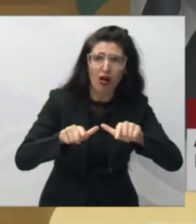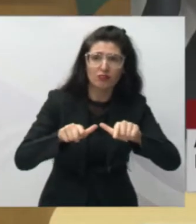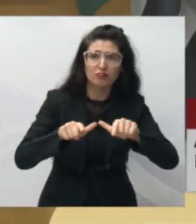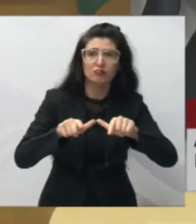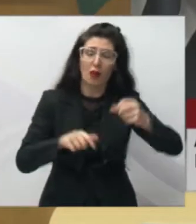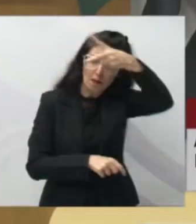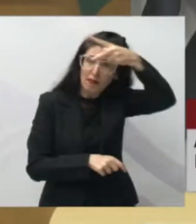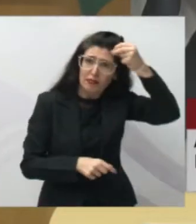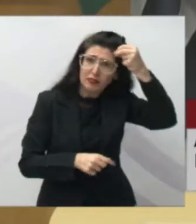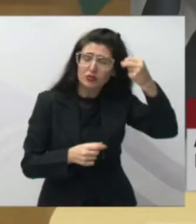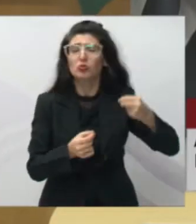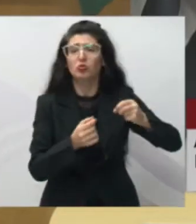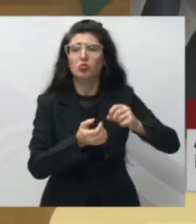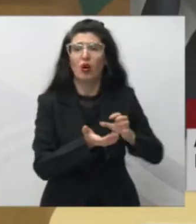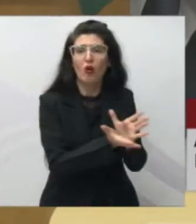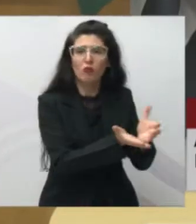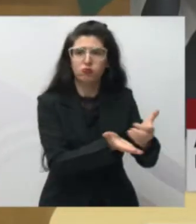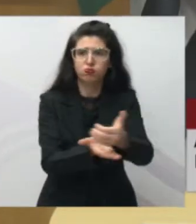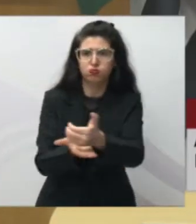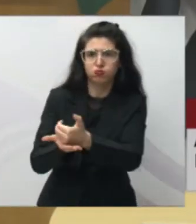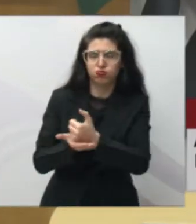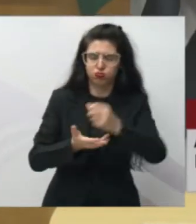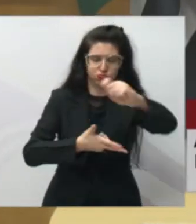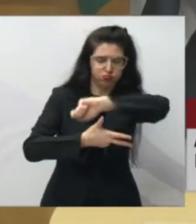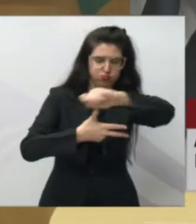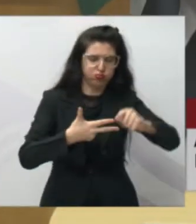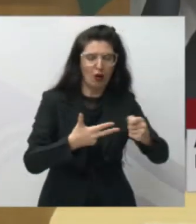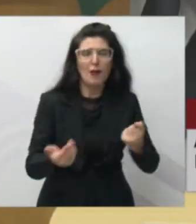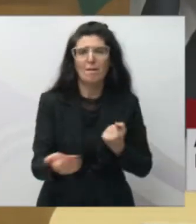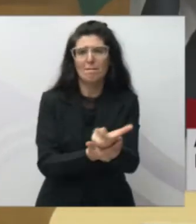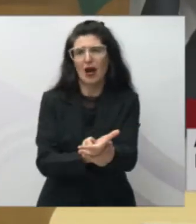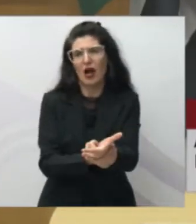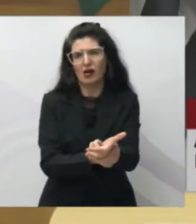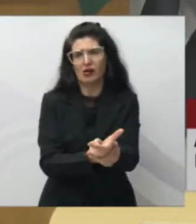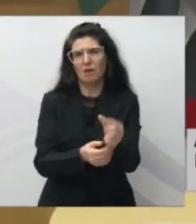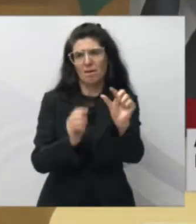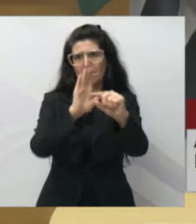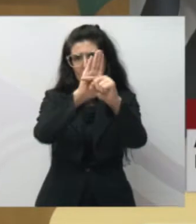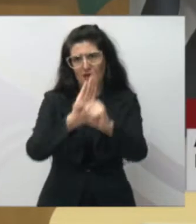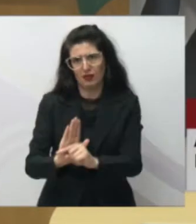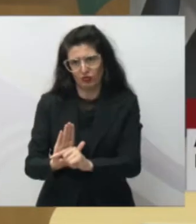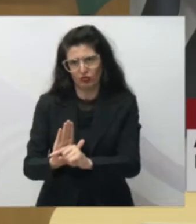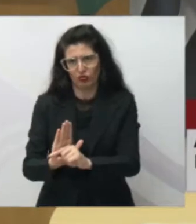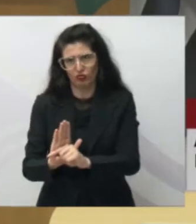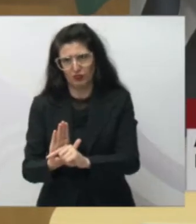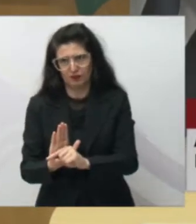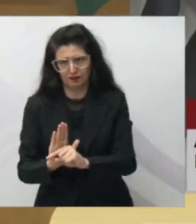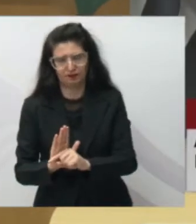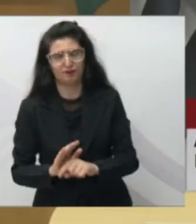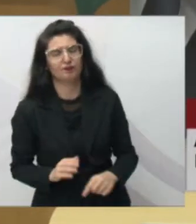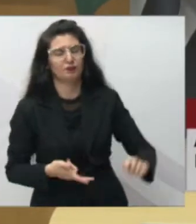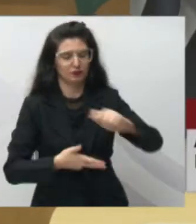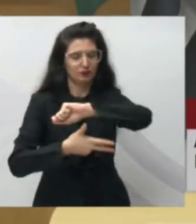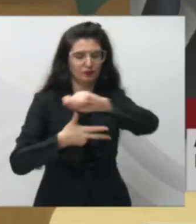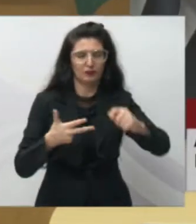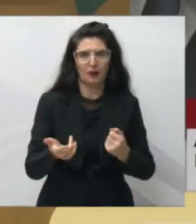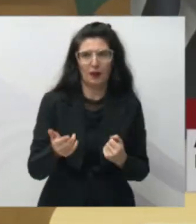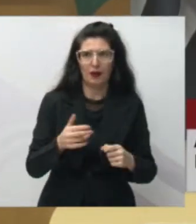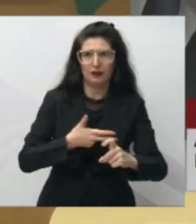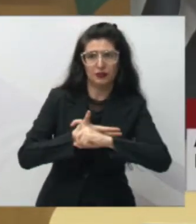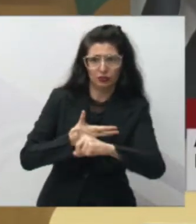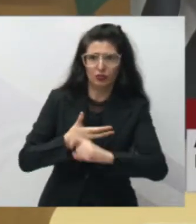nos documentos que instruem a propositura. Igualmente, com a aprovação desta